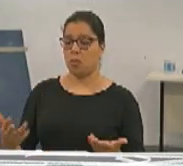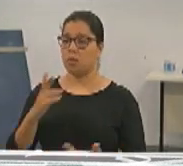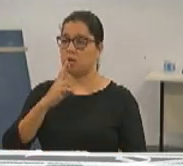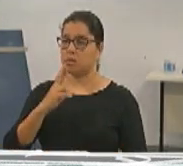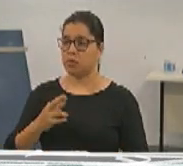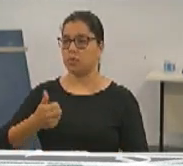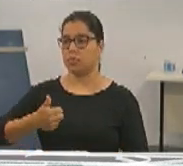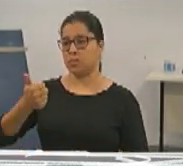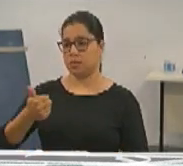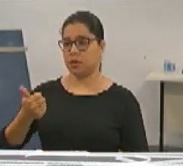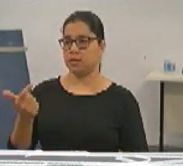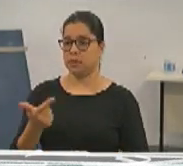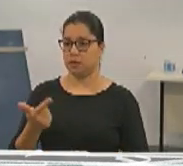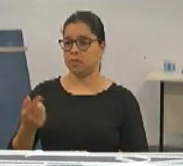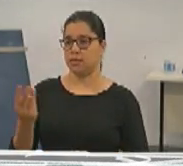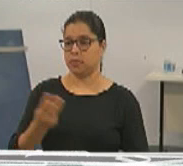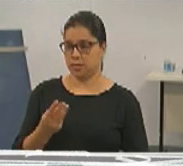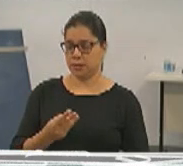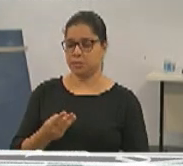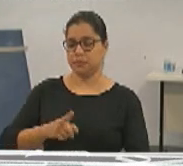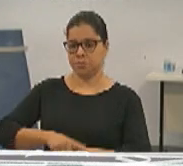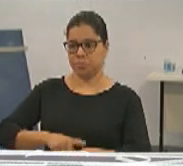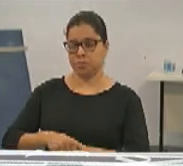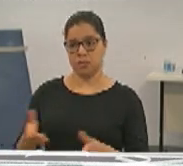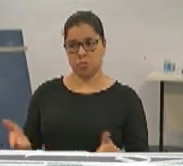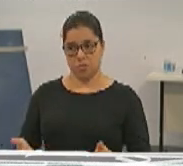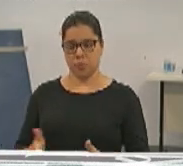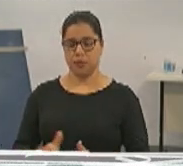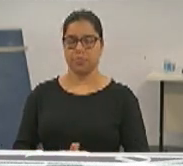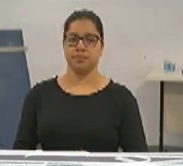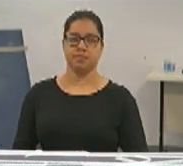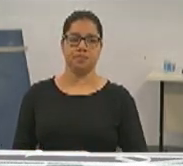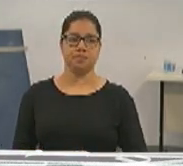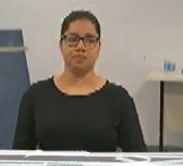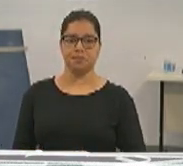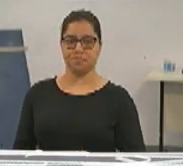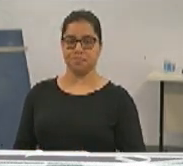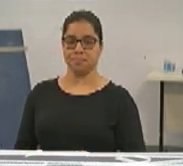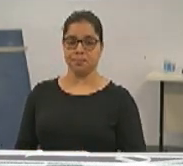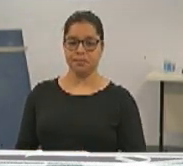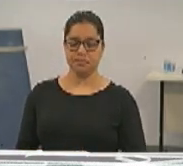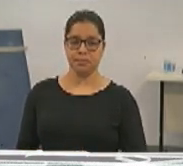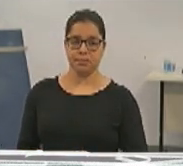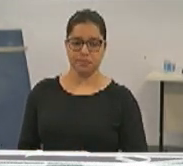o bloco. Eu farei isso junto com os candidatos.